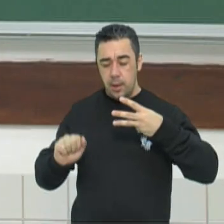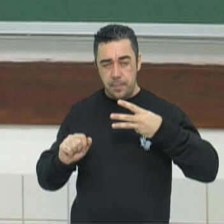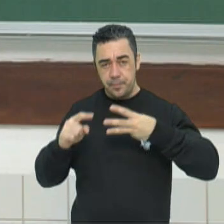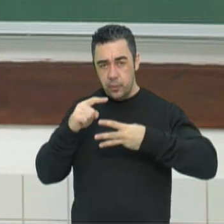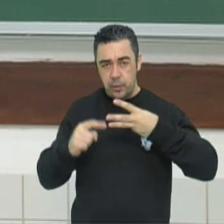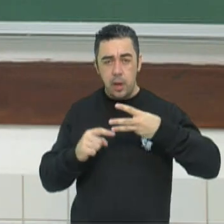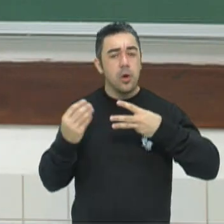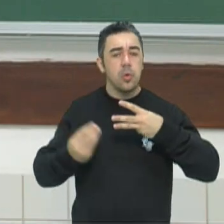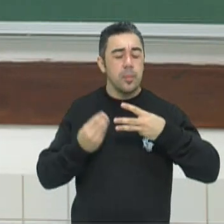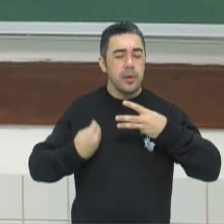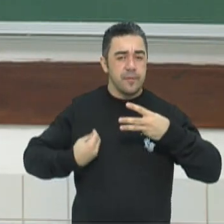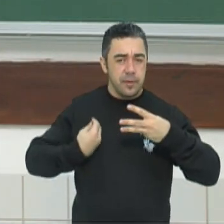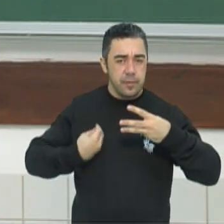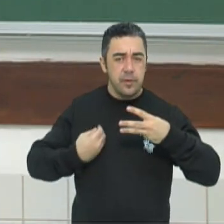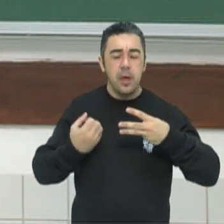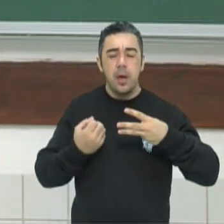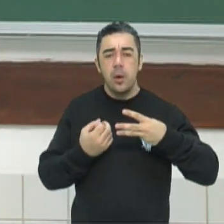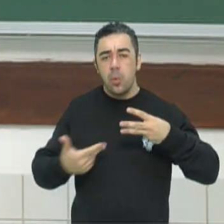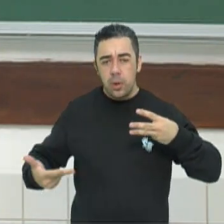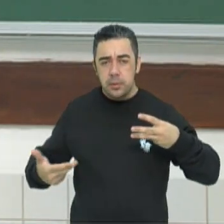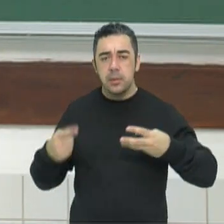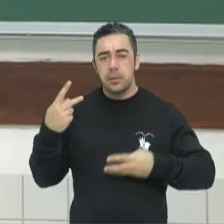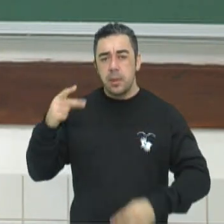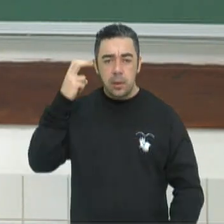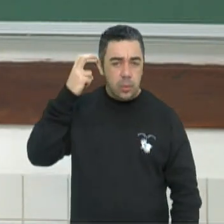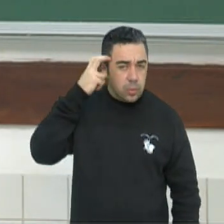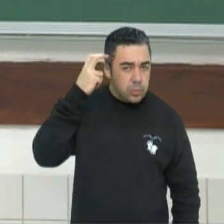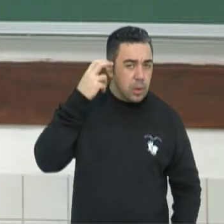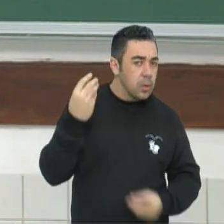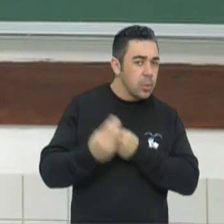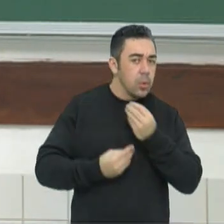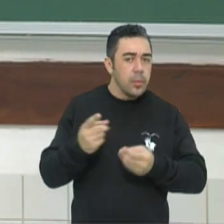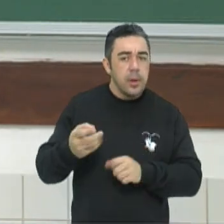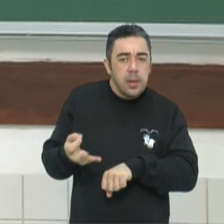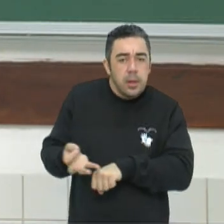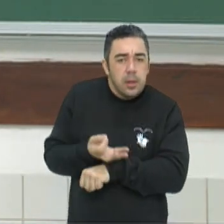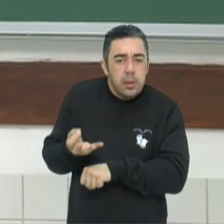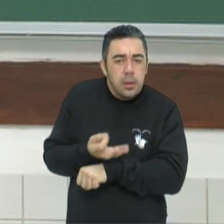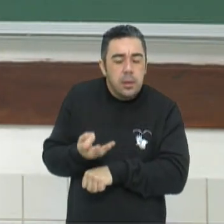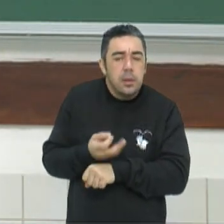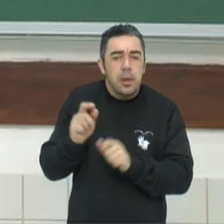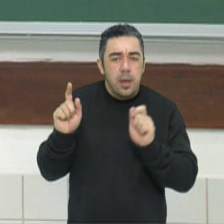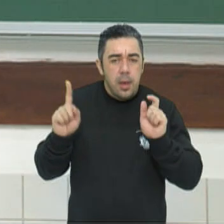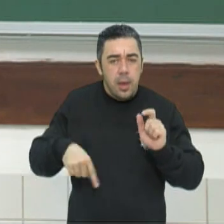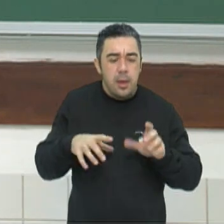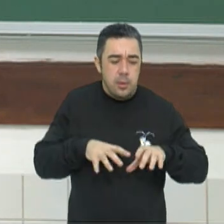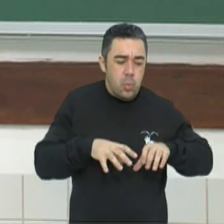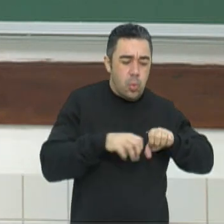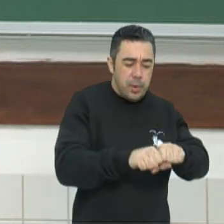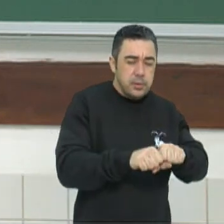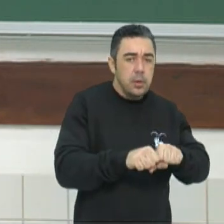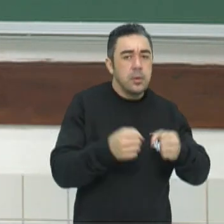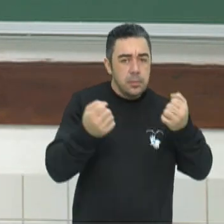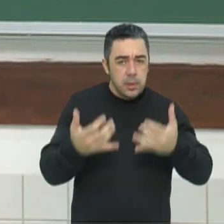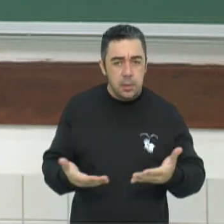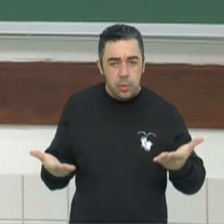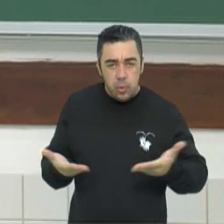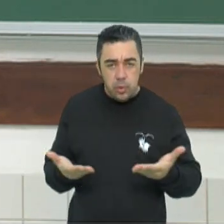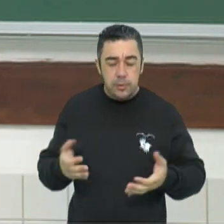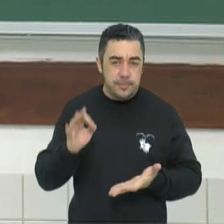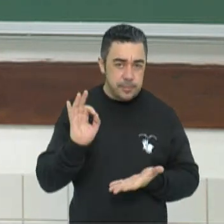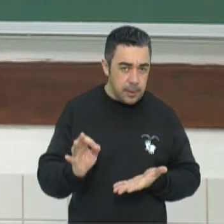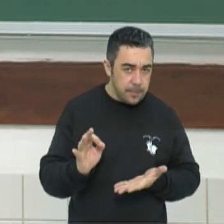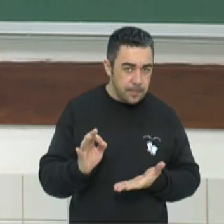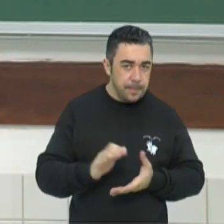sua cultura, alguns objetos que fizeram, como eles resistiram ao processo de aldeamento. Foi isso que nós falamos hoje,